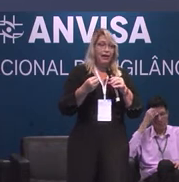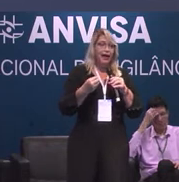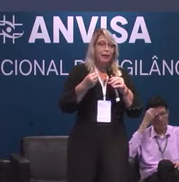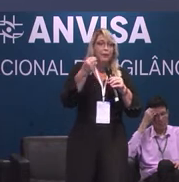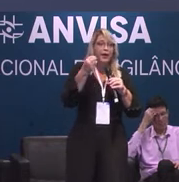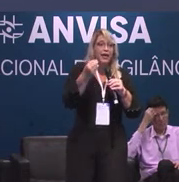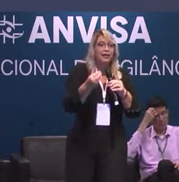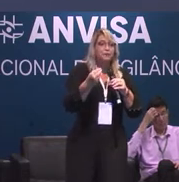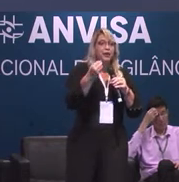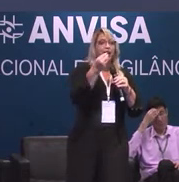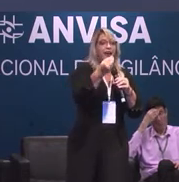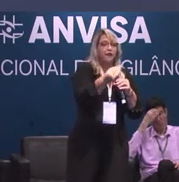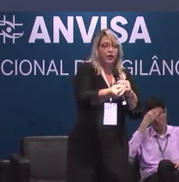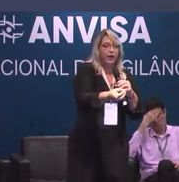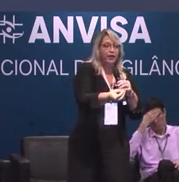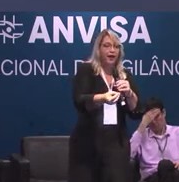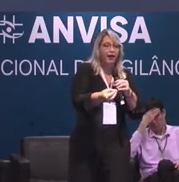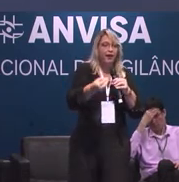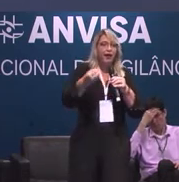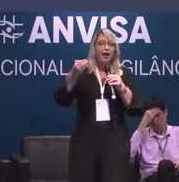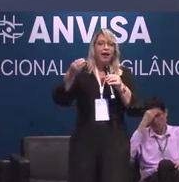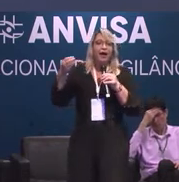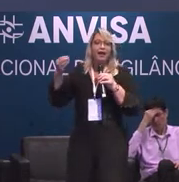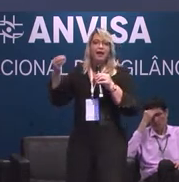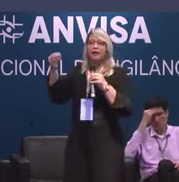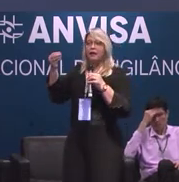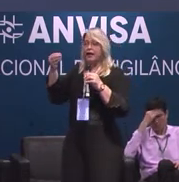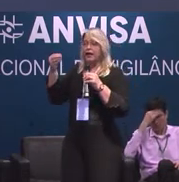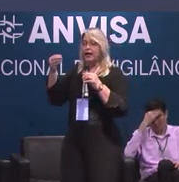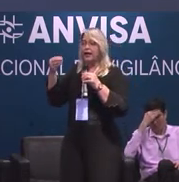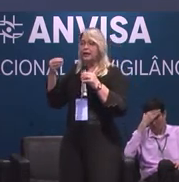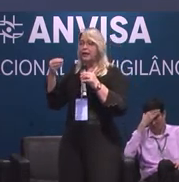era apenas para referendar